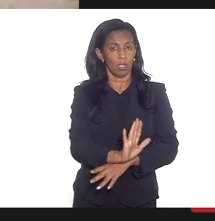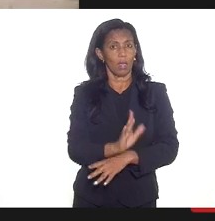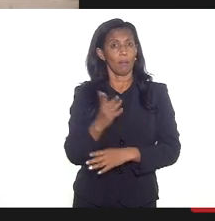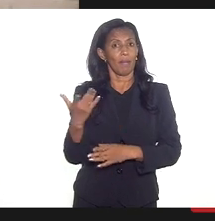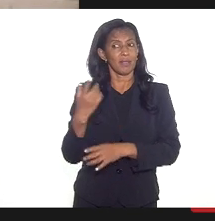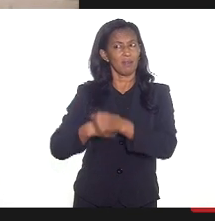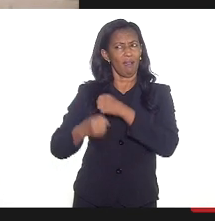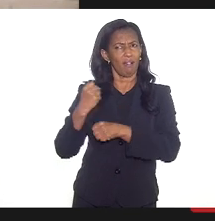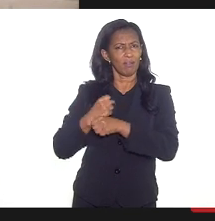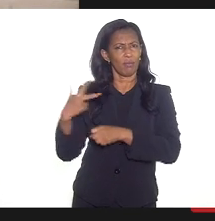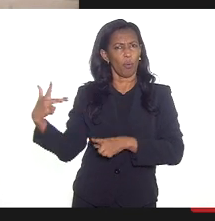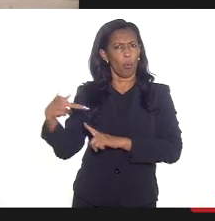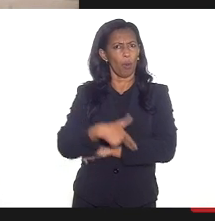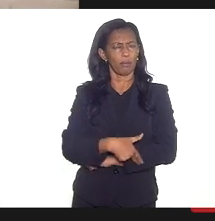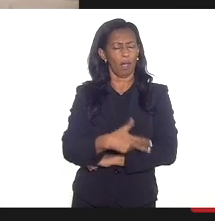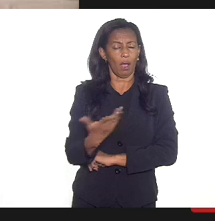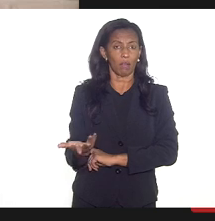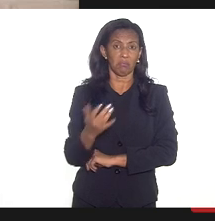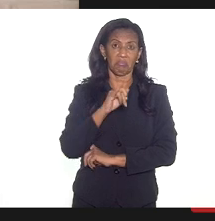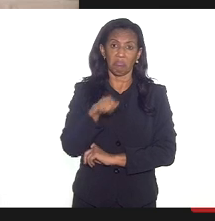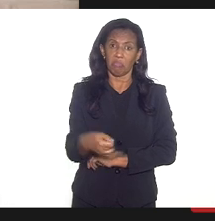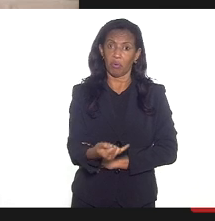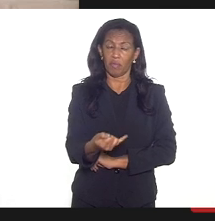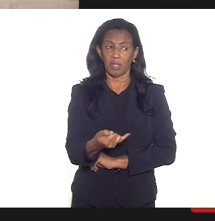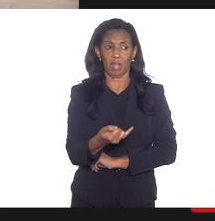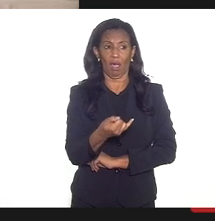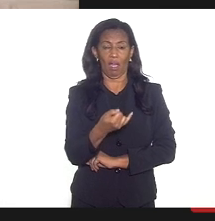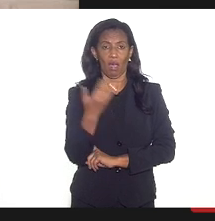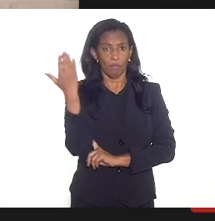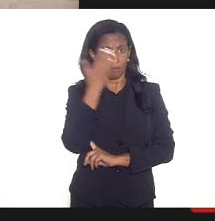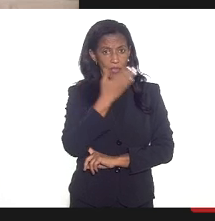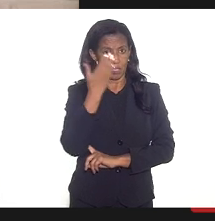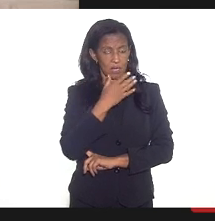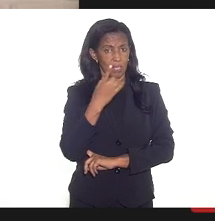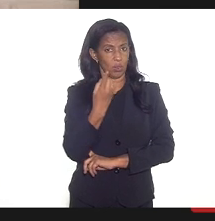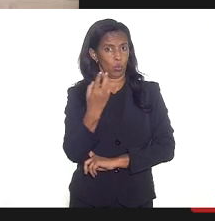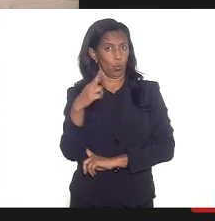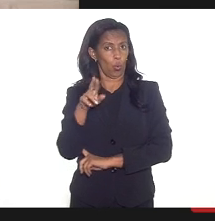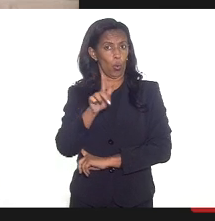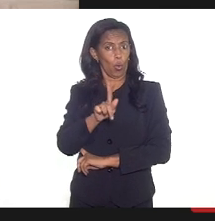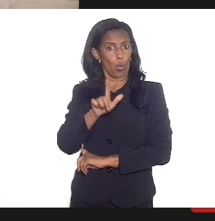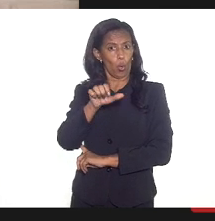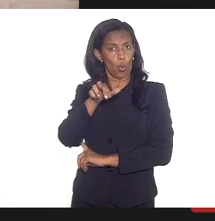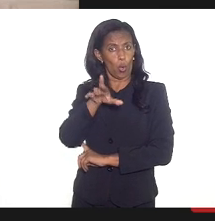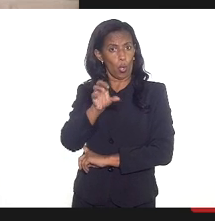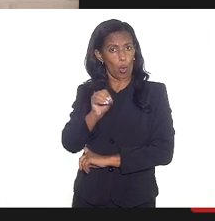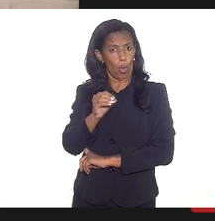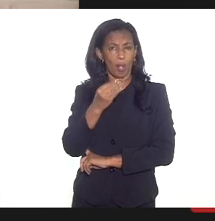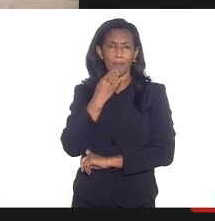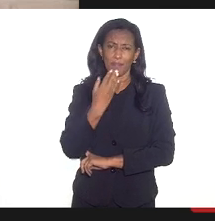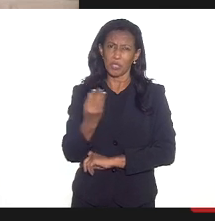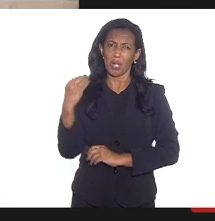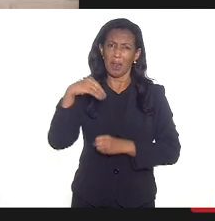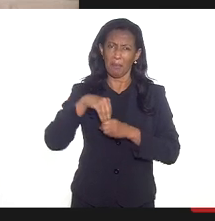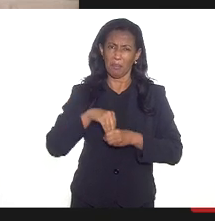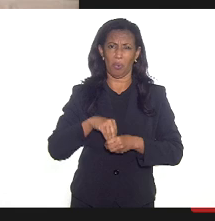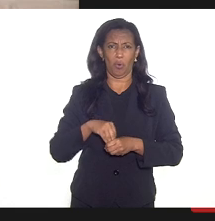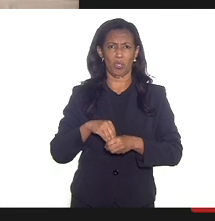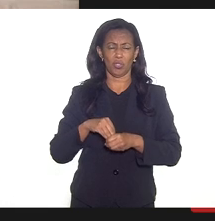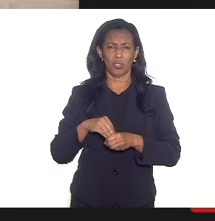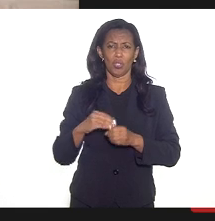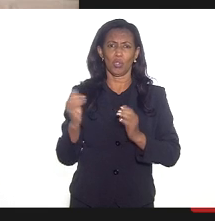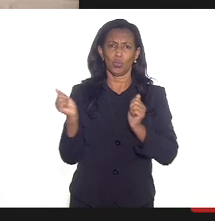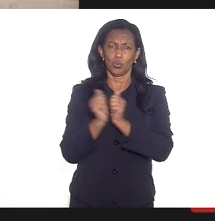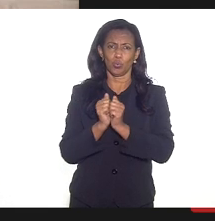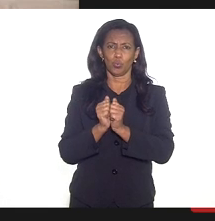Então, aqui, aproveitar a presença da subsecretária doutora Glória e pedir que ela já coloque como prioridade na pauta de reunião